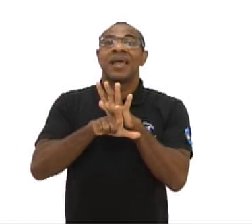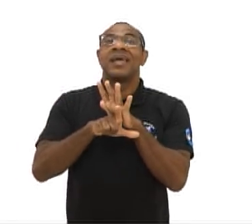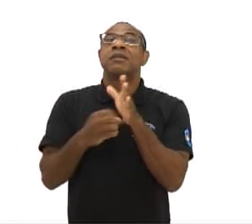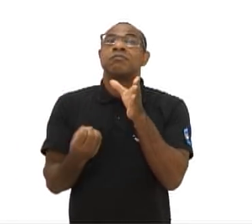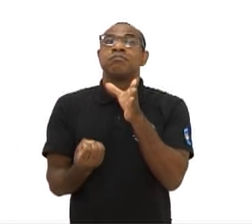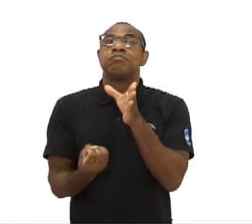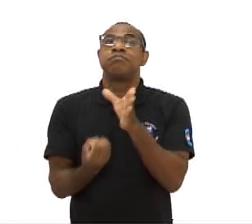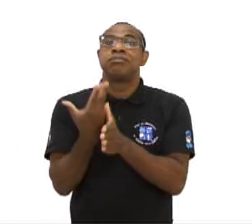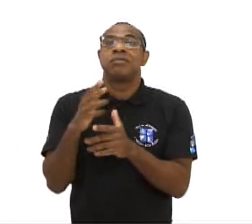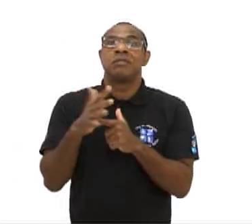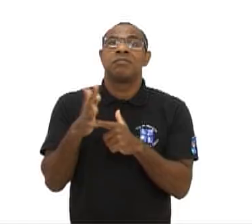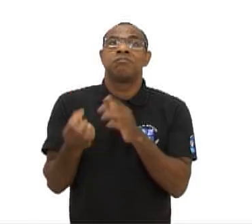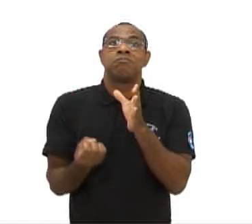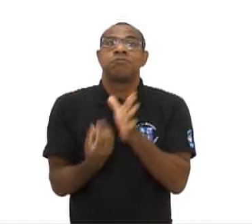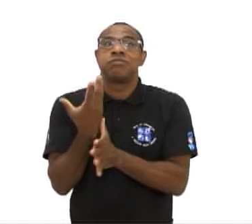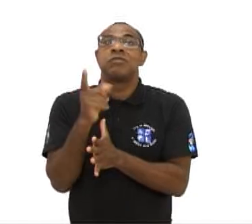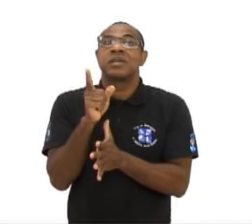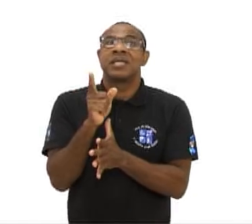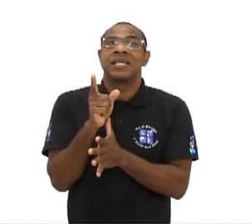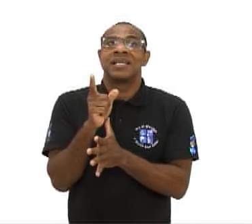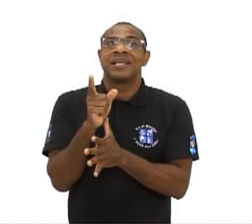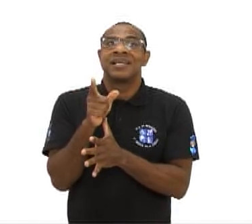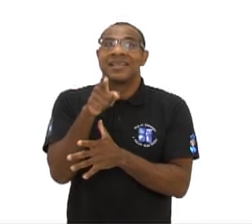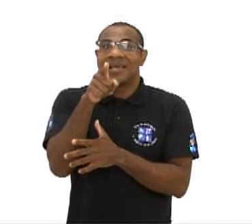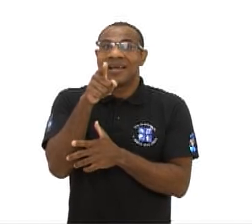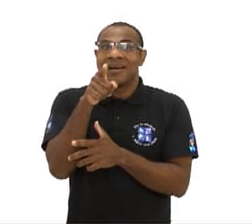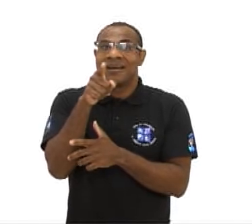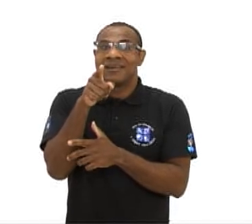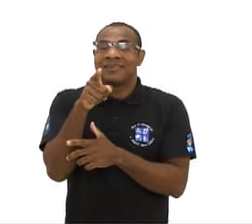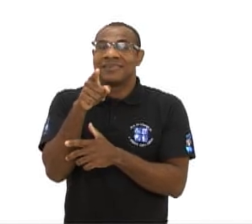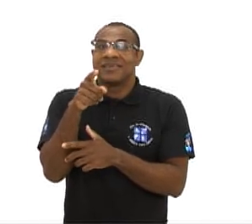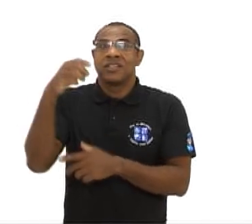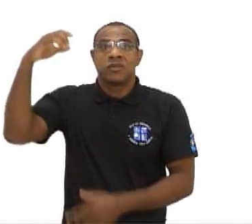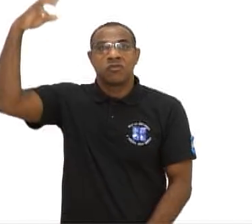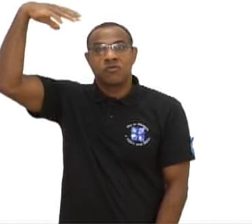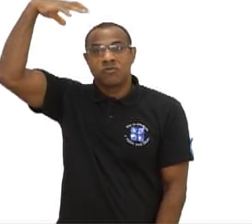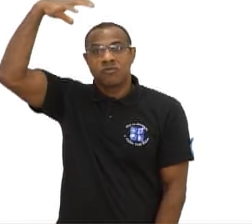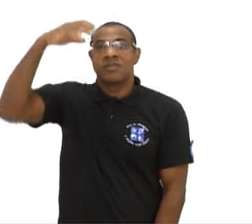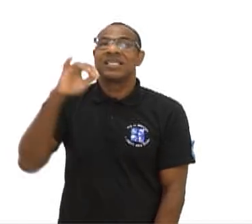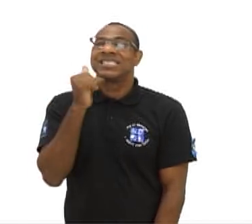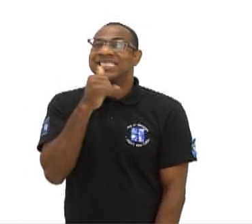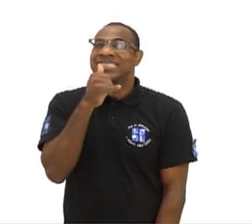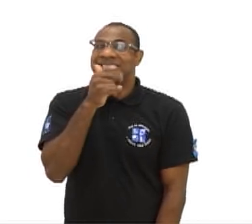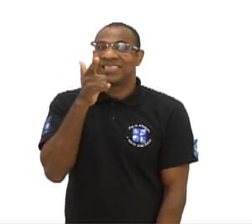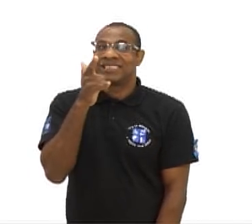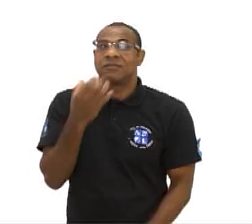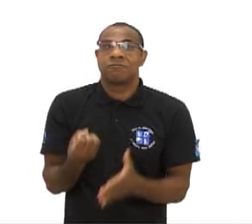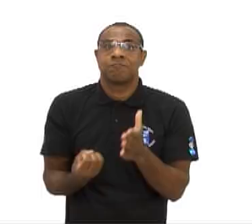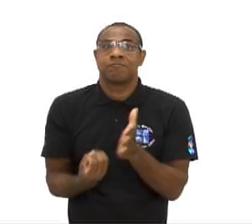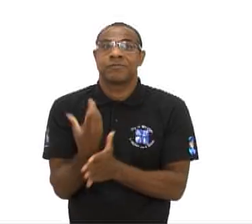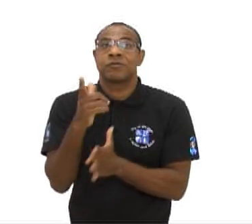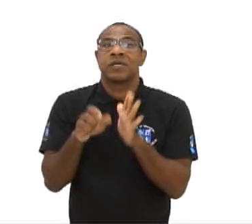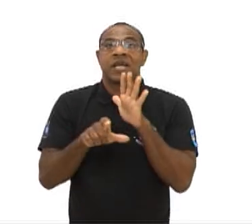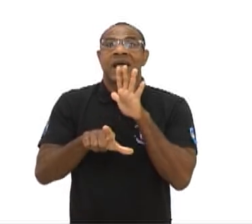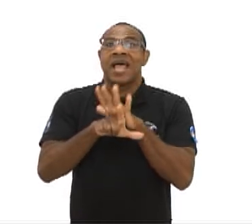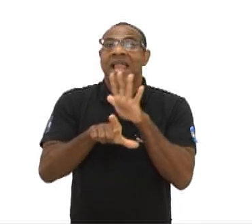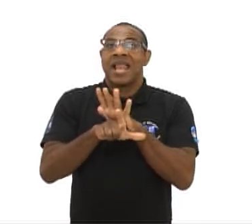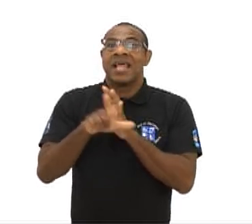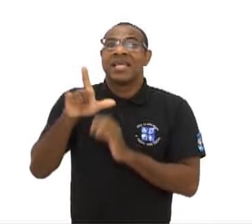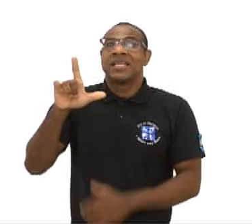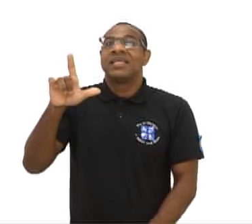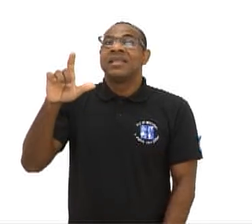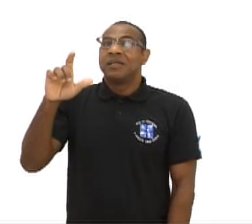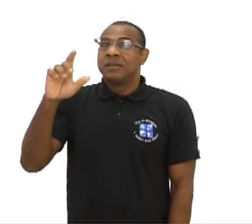também, podemos assim dizer, que é o chuveiro elétrico. Então você pode ter um chuveiro elétrico ligado,